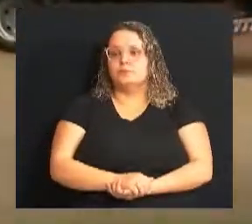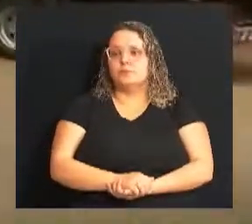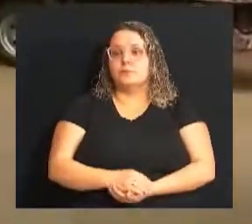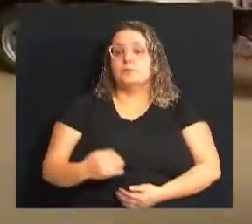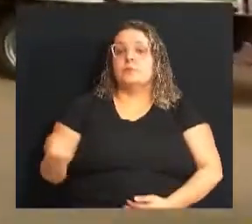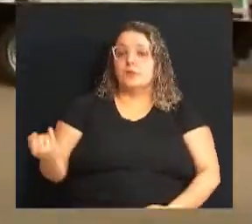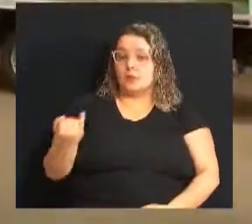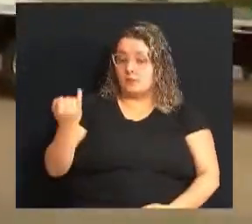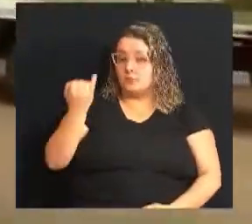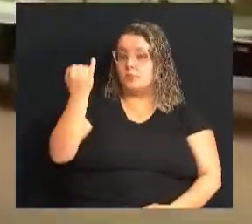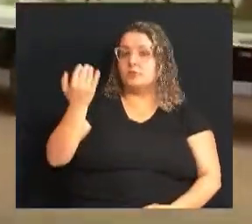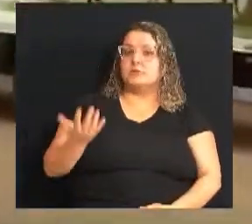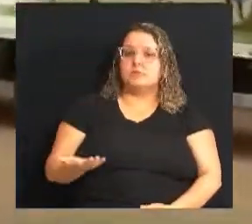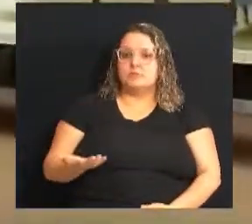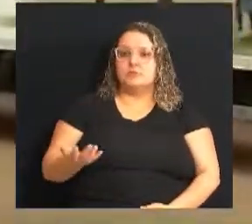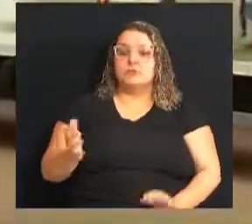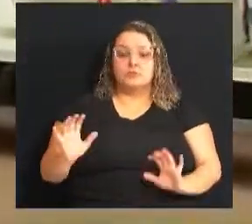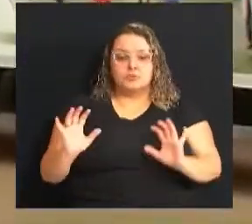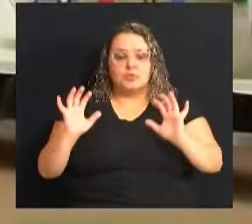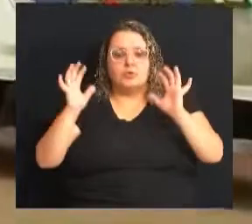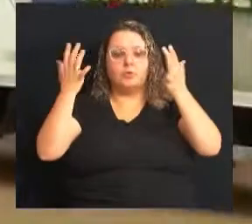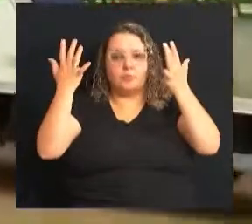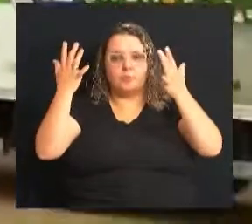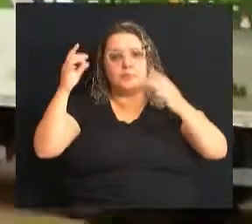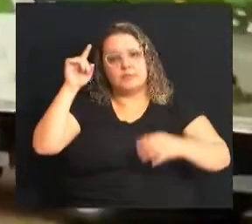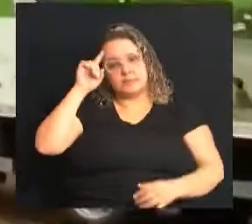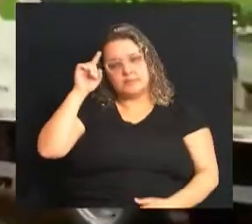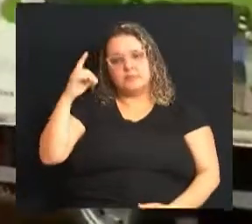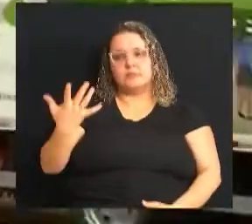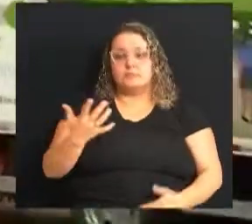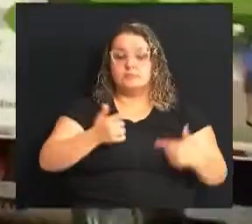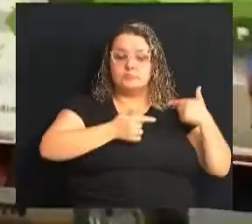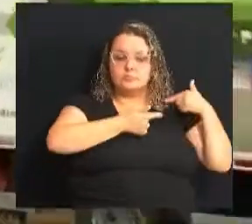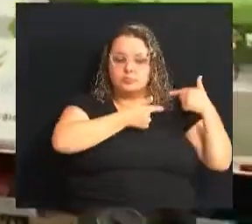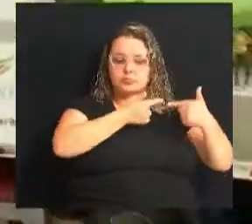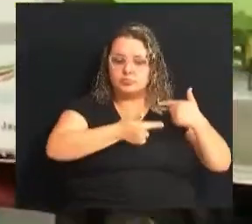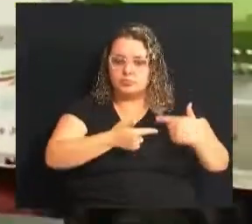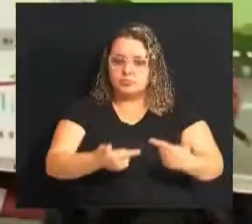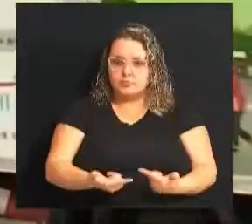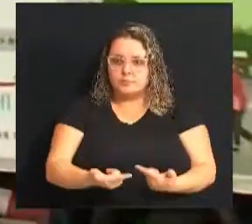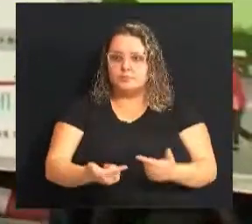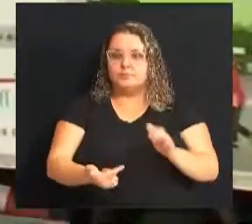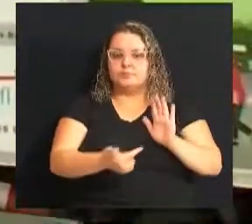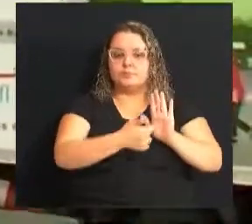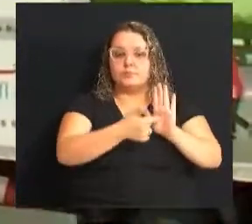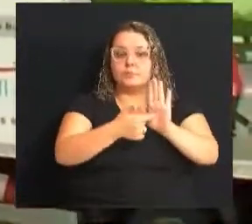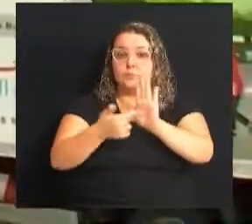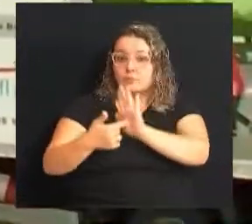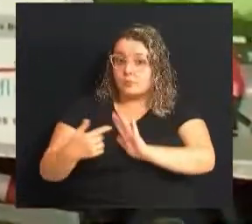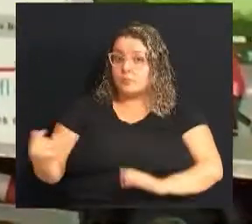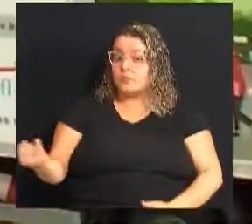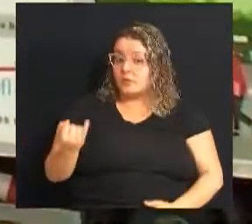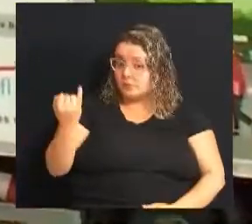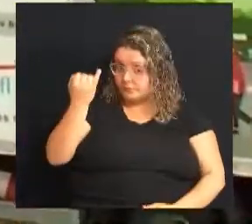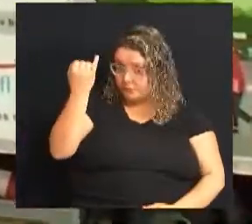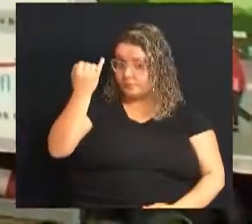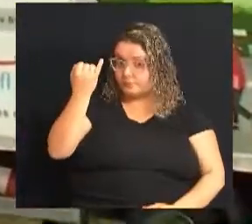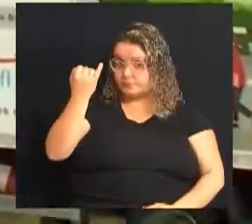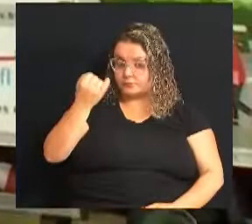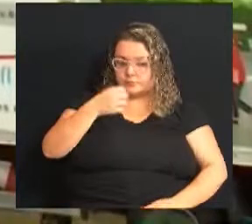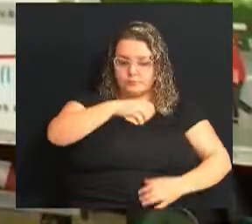importância de comemorar esse dia é manter a tradição e mostrar a importância da